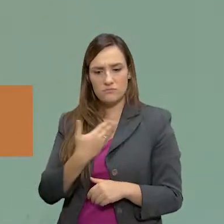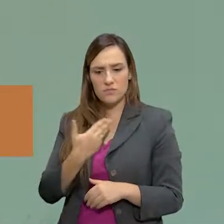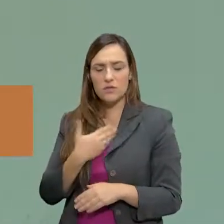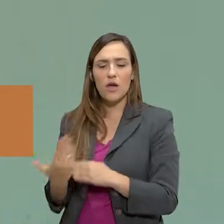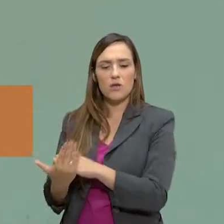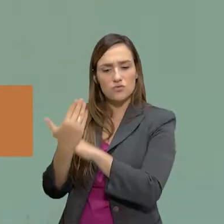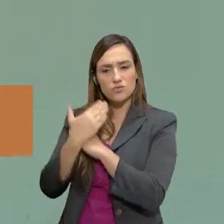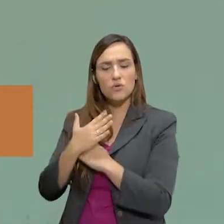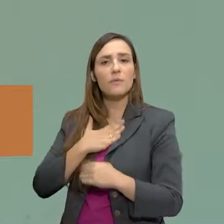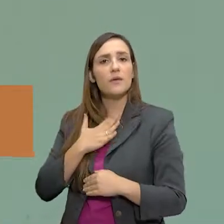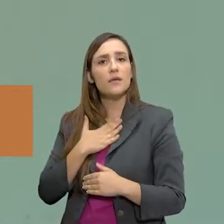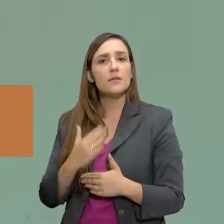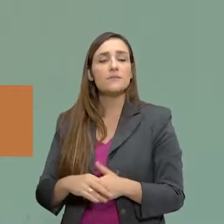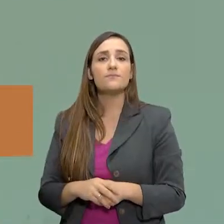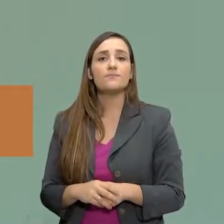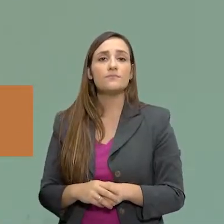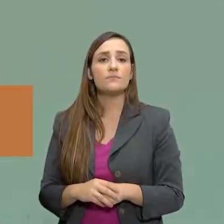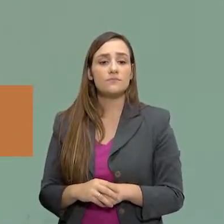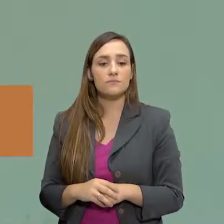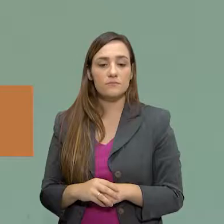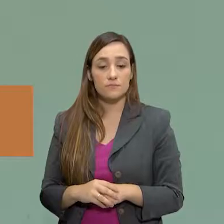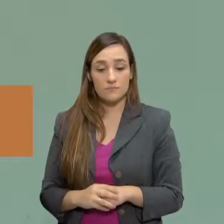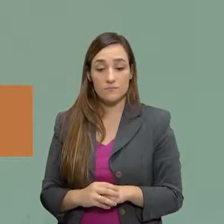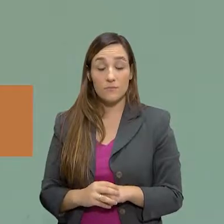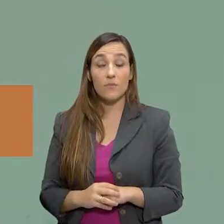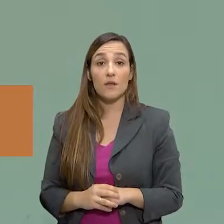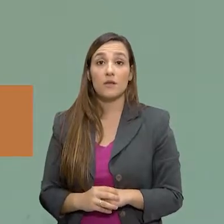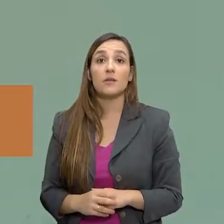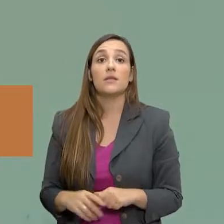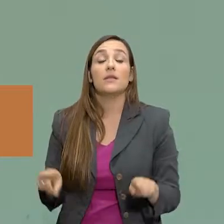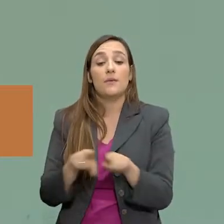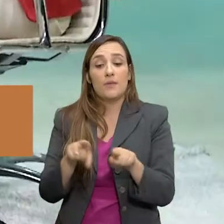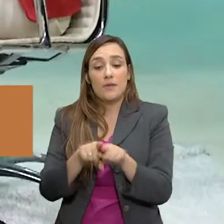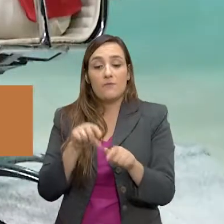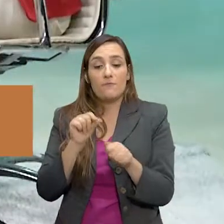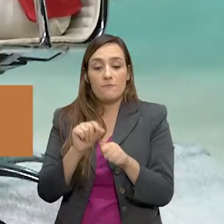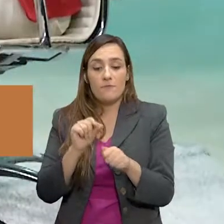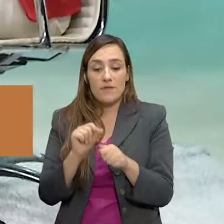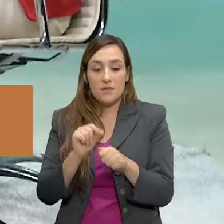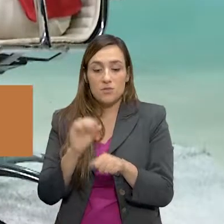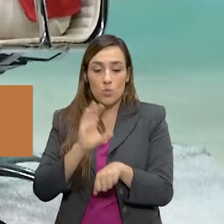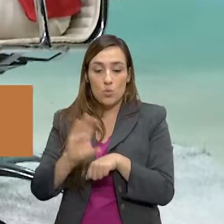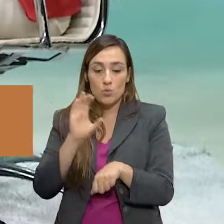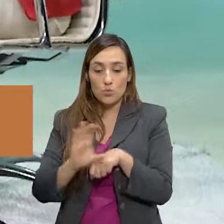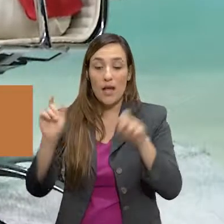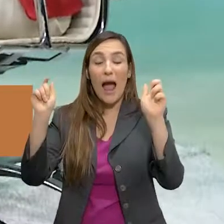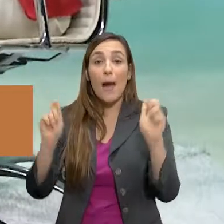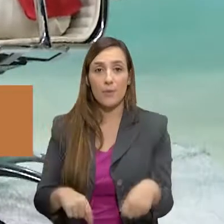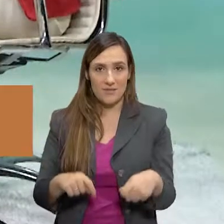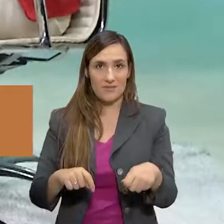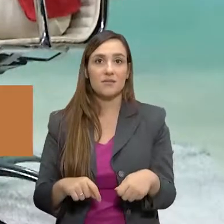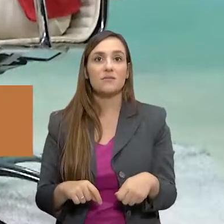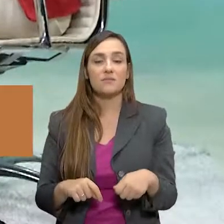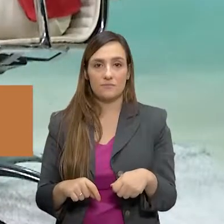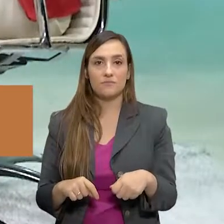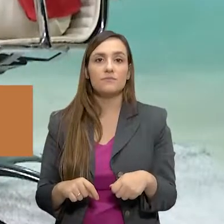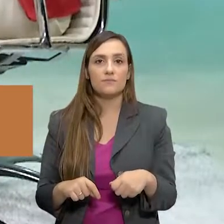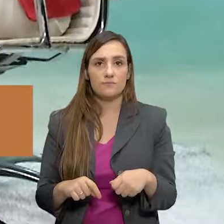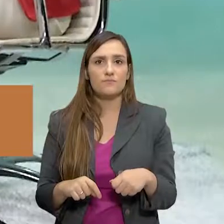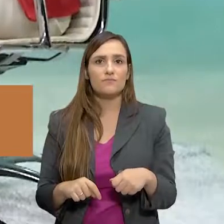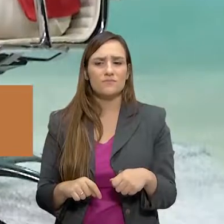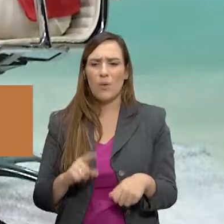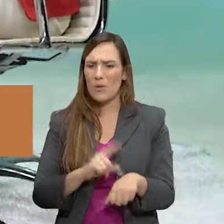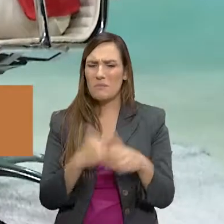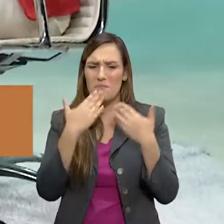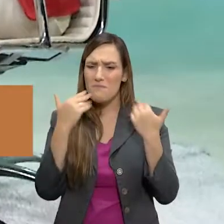foram parceiros até para fazer o pedido de solicitação de atendimento dessas mulheres. Nós fizemos também muitas capacitações com a rede naquele